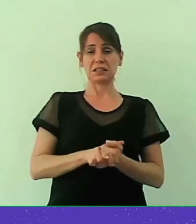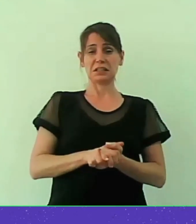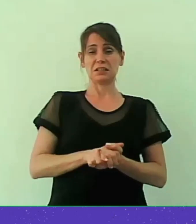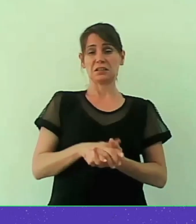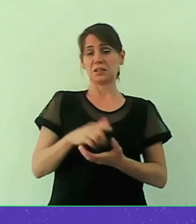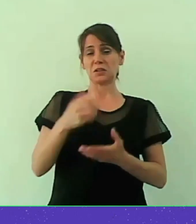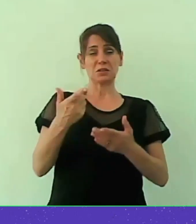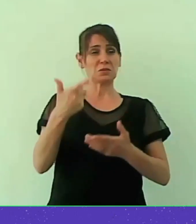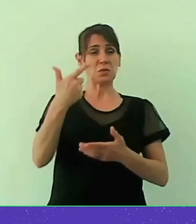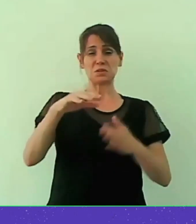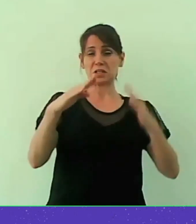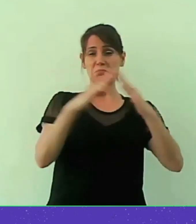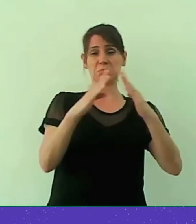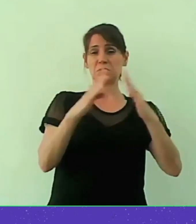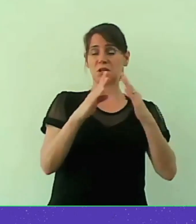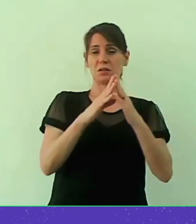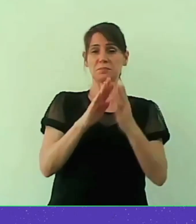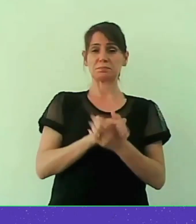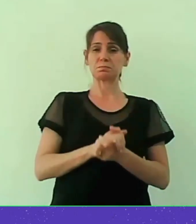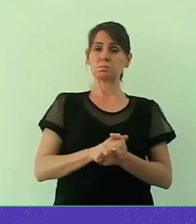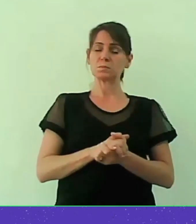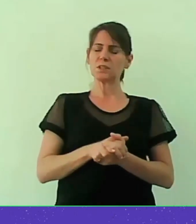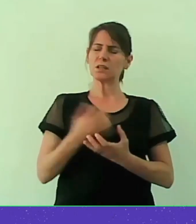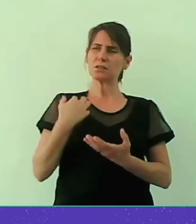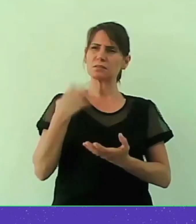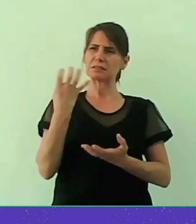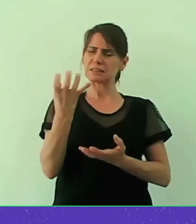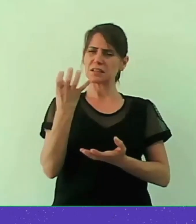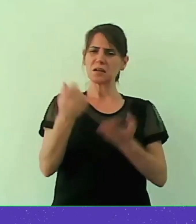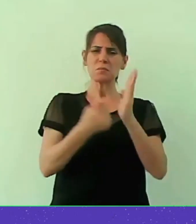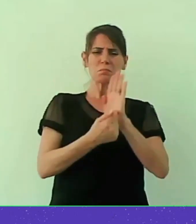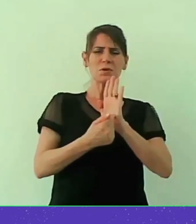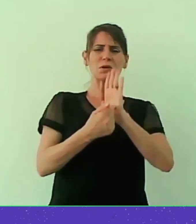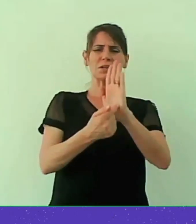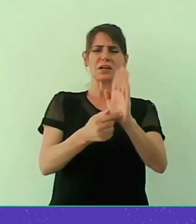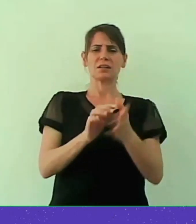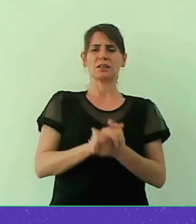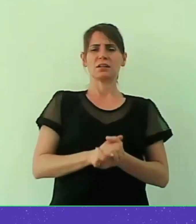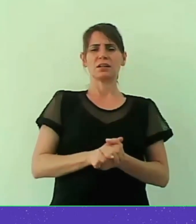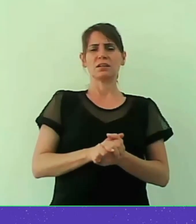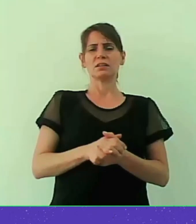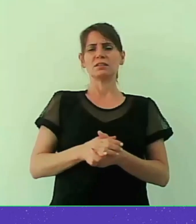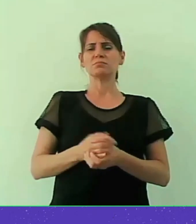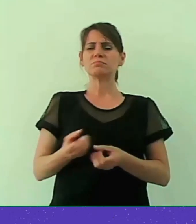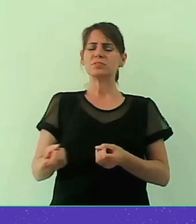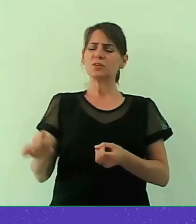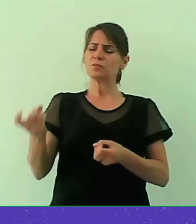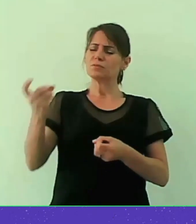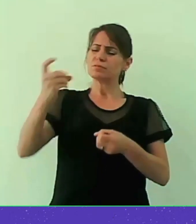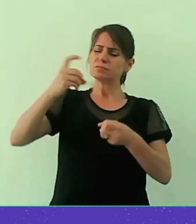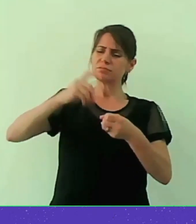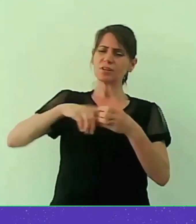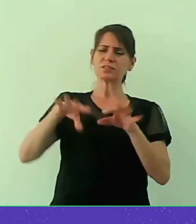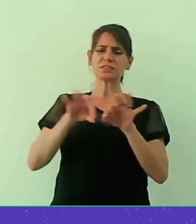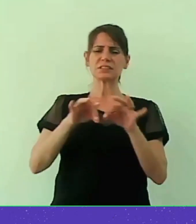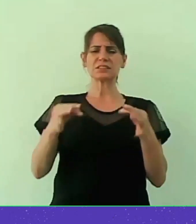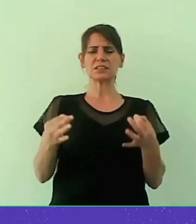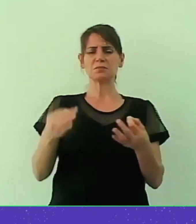isso, queridos irmãos, eu venho enfatizando, venho insistindo, vamos voltar para a simplicidade e confiar no